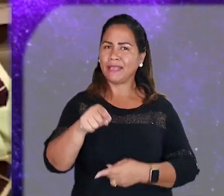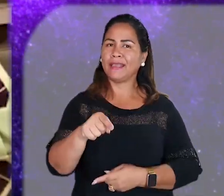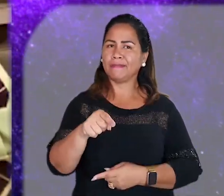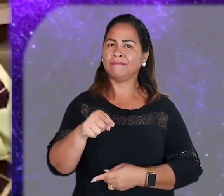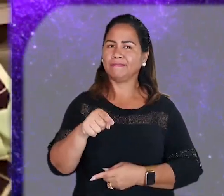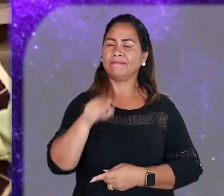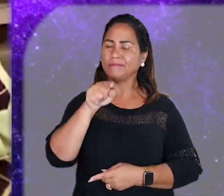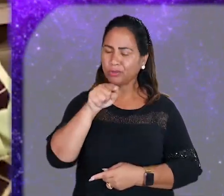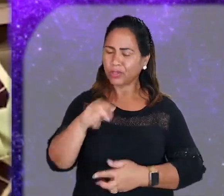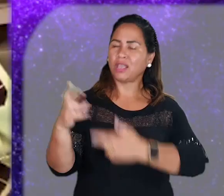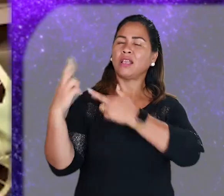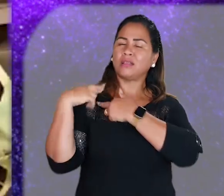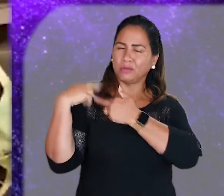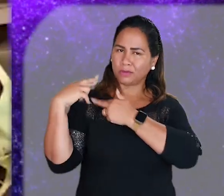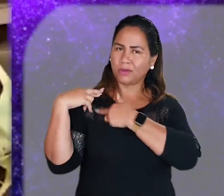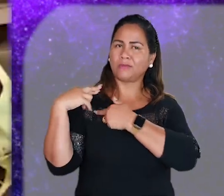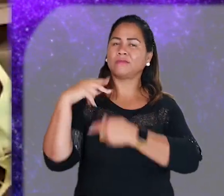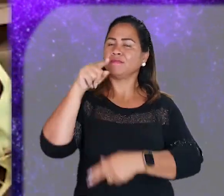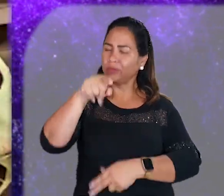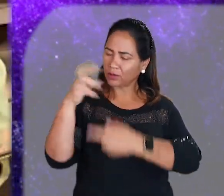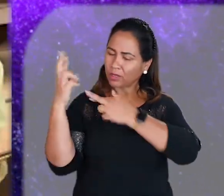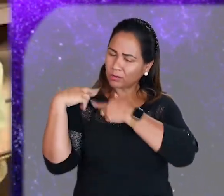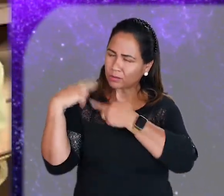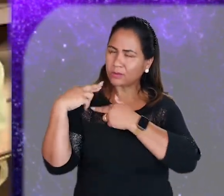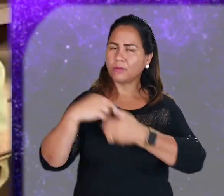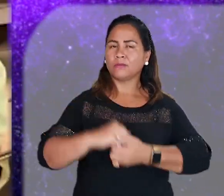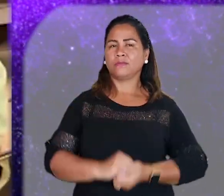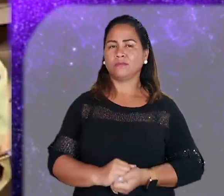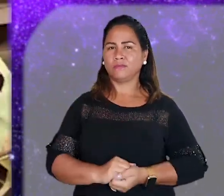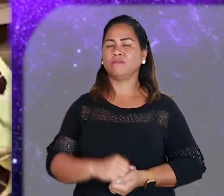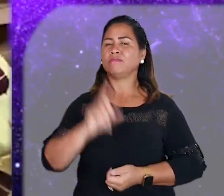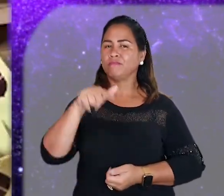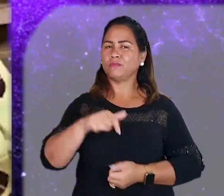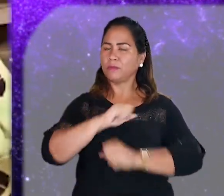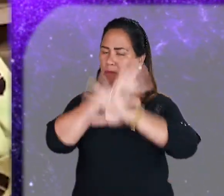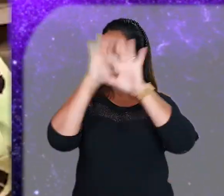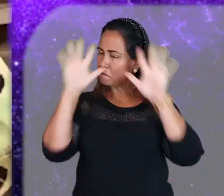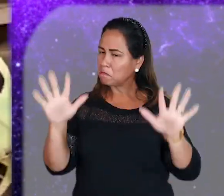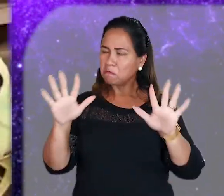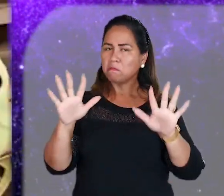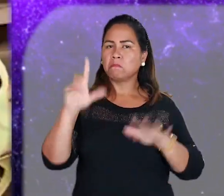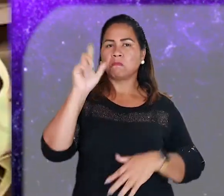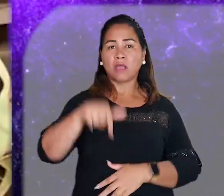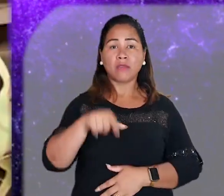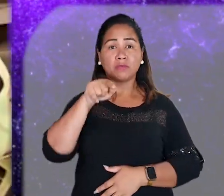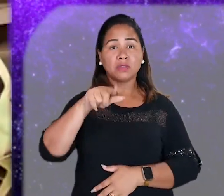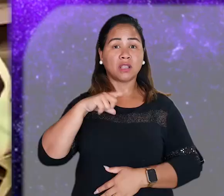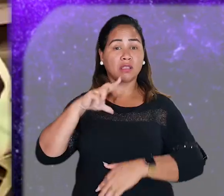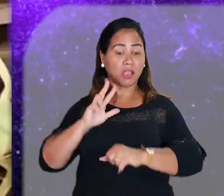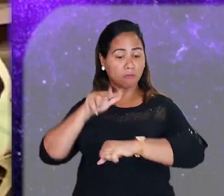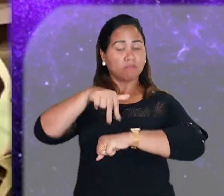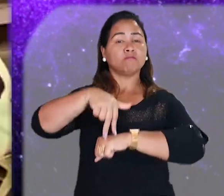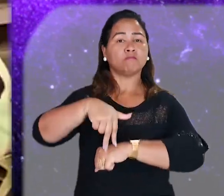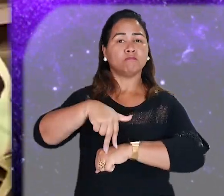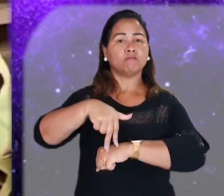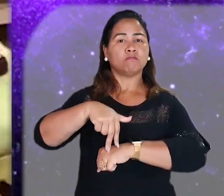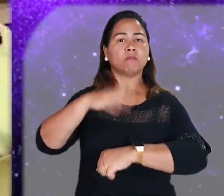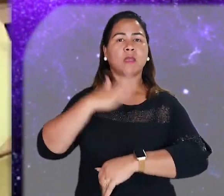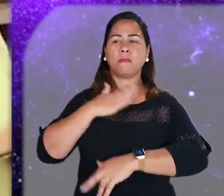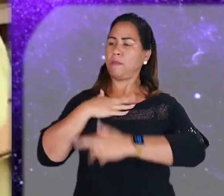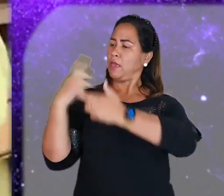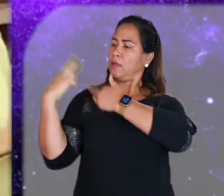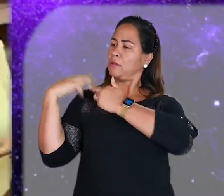tô brincando mas é mas tô brincando você é responsável também isso é lindo